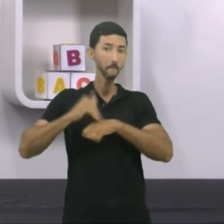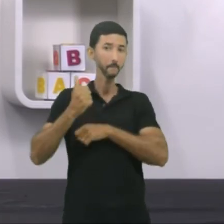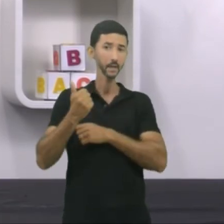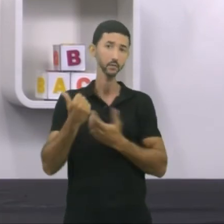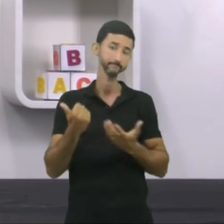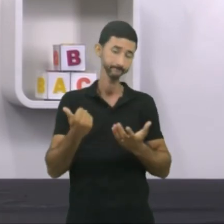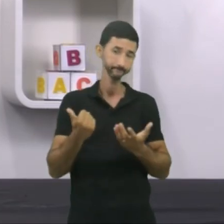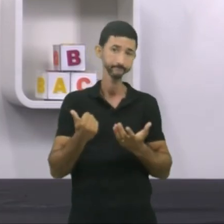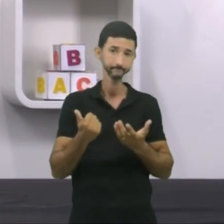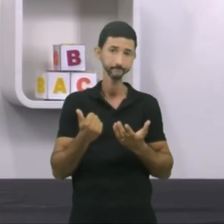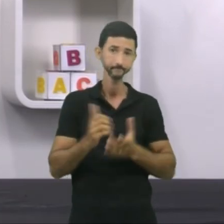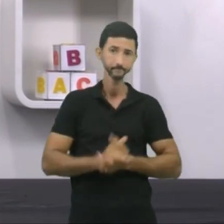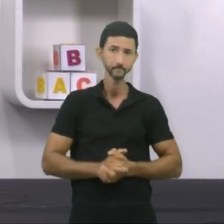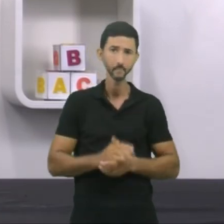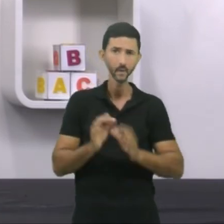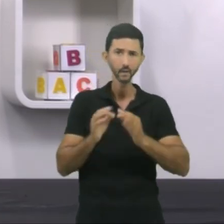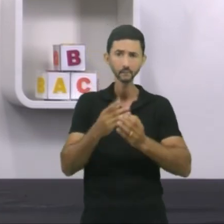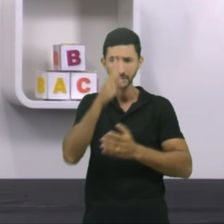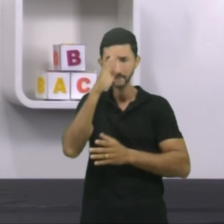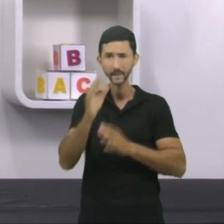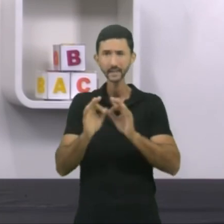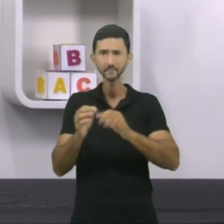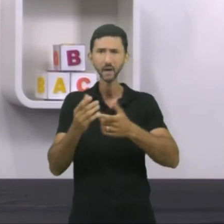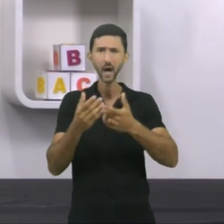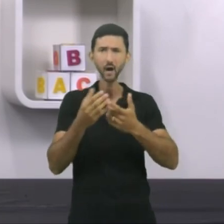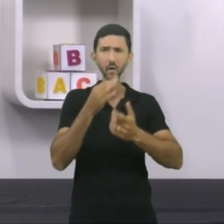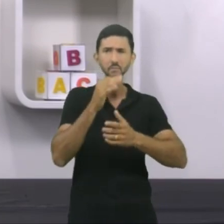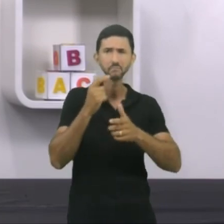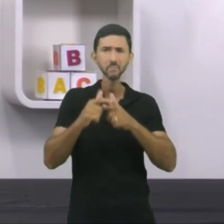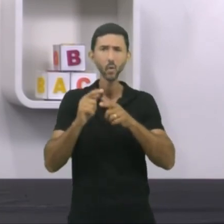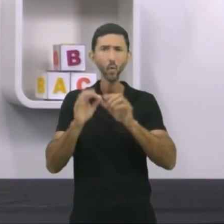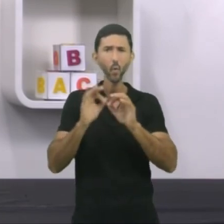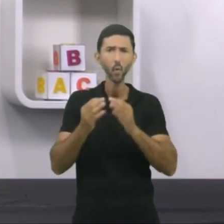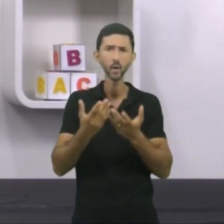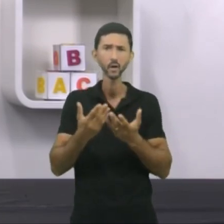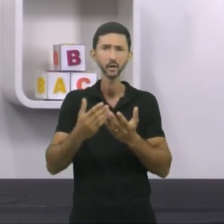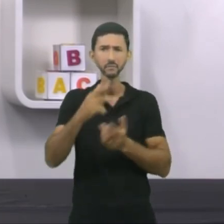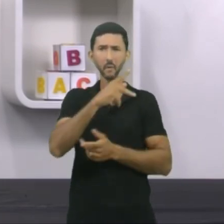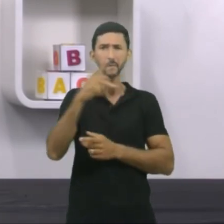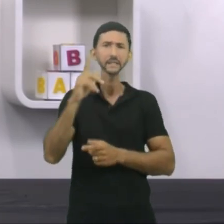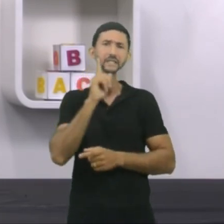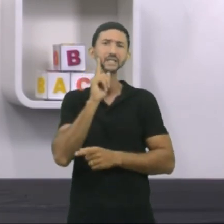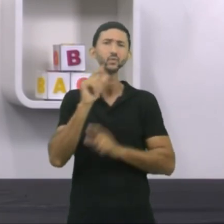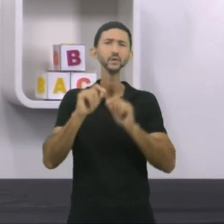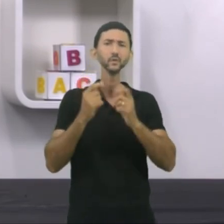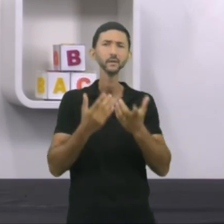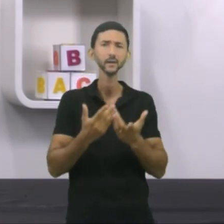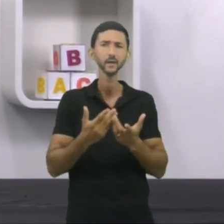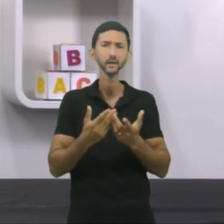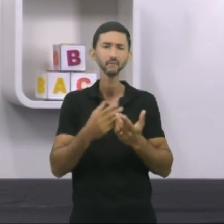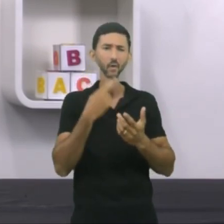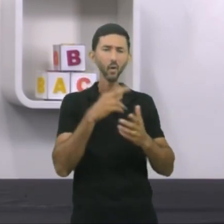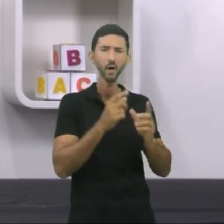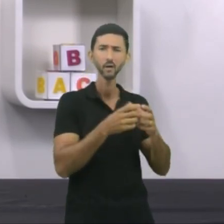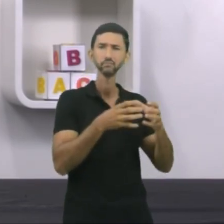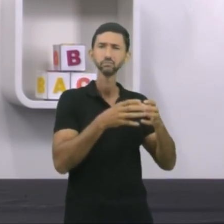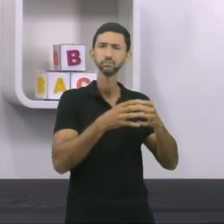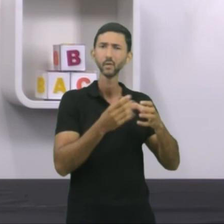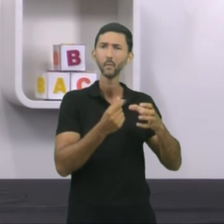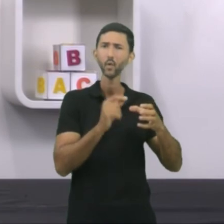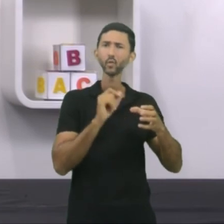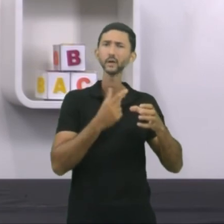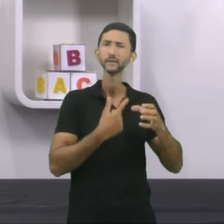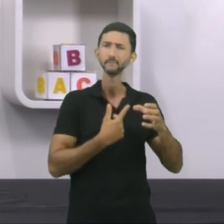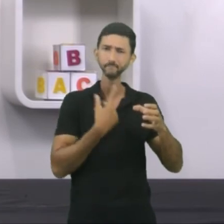Unidos. A principal crítica que o Donald Trump faz ao NAFTA